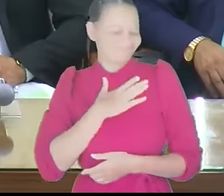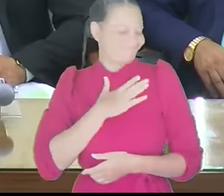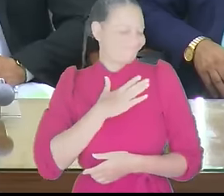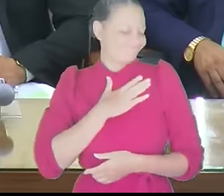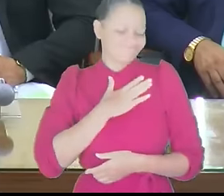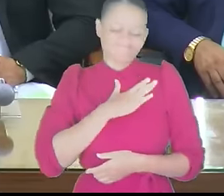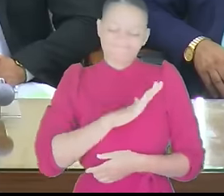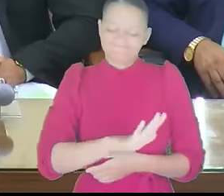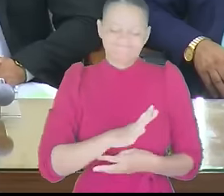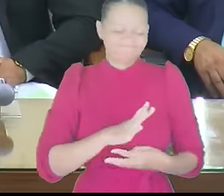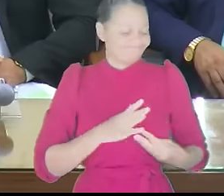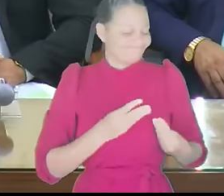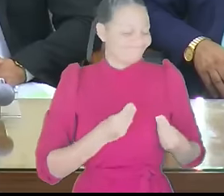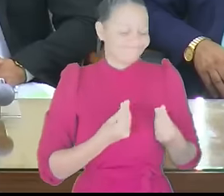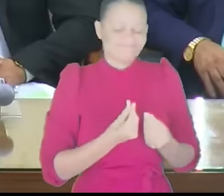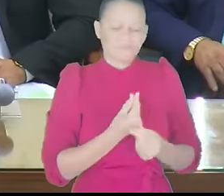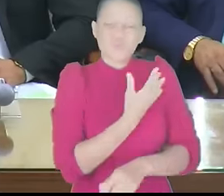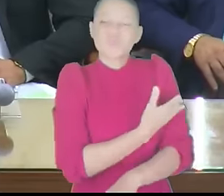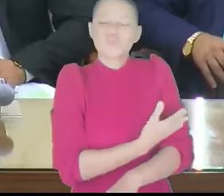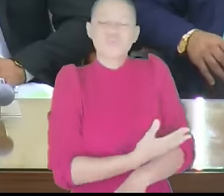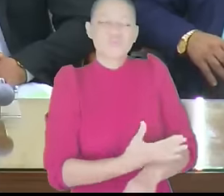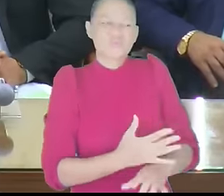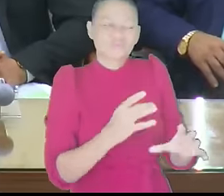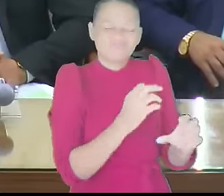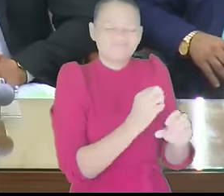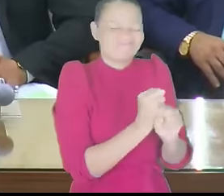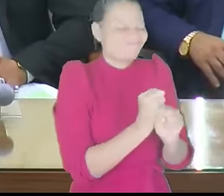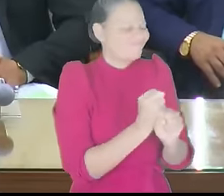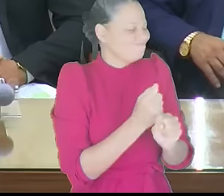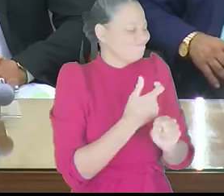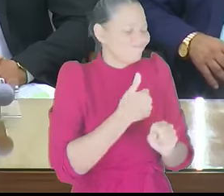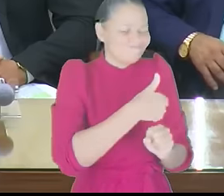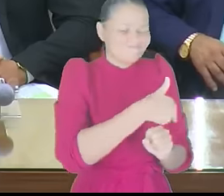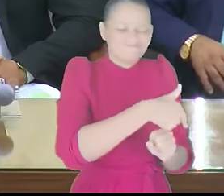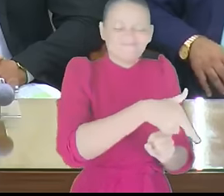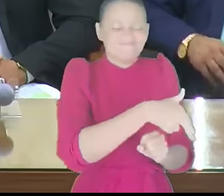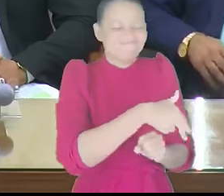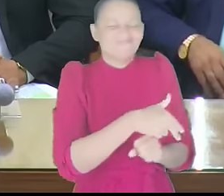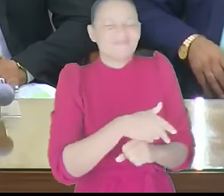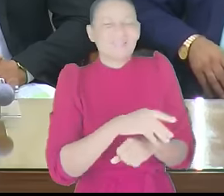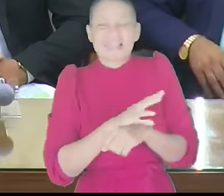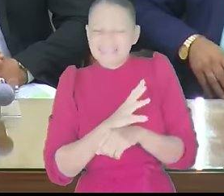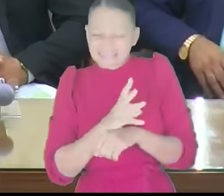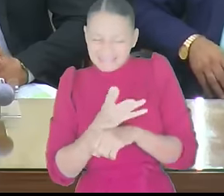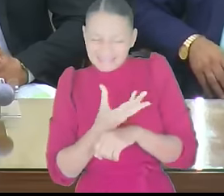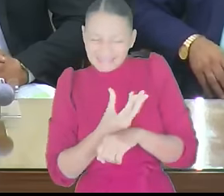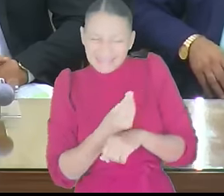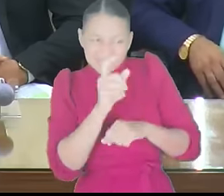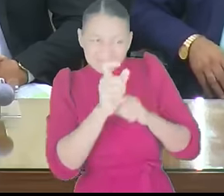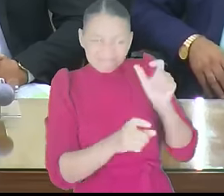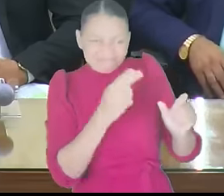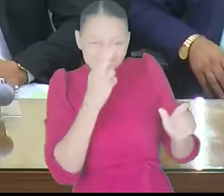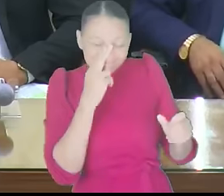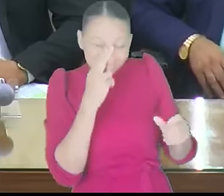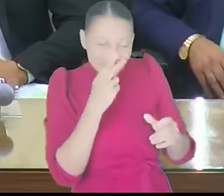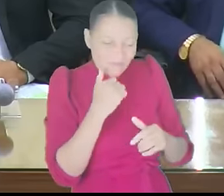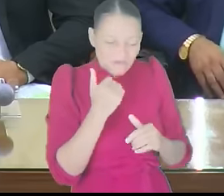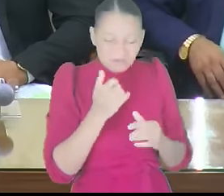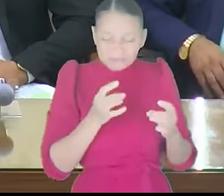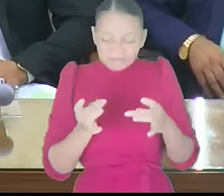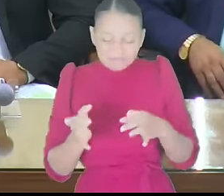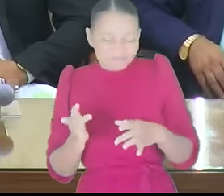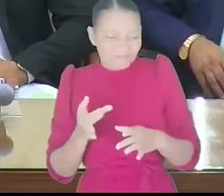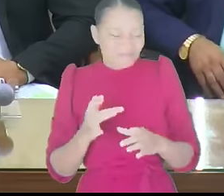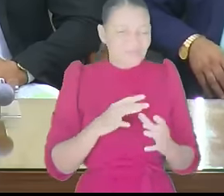andei. Não me acostumei. A noiva não se acostuma e ela vai encontrar com os guardas. Se aqui